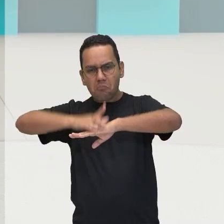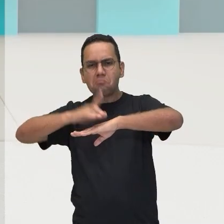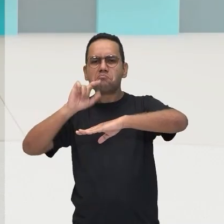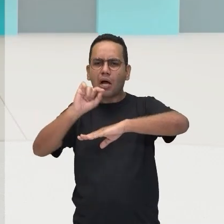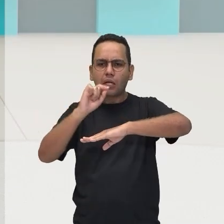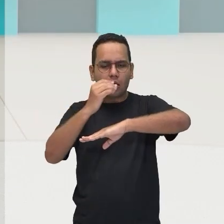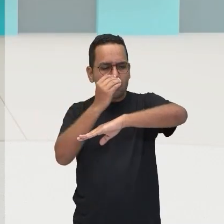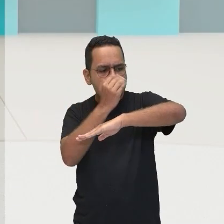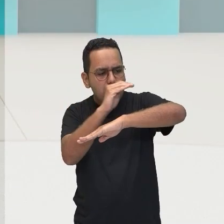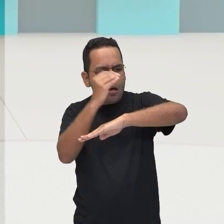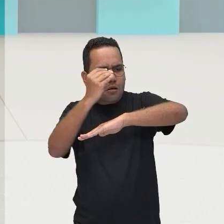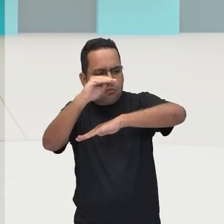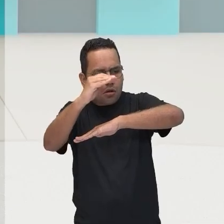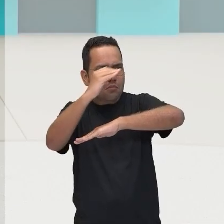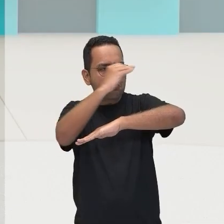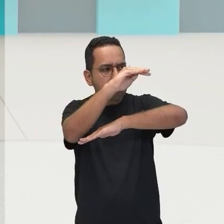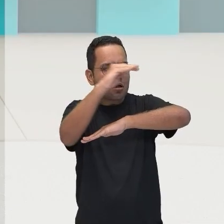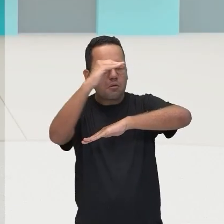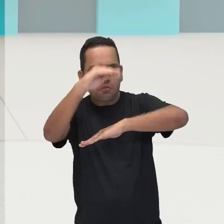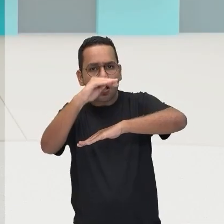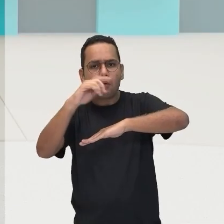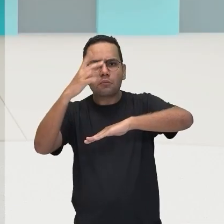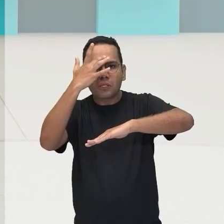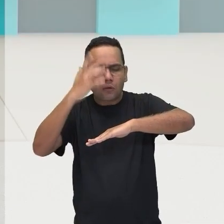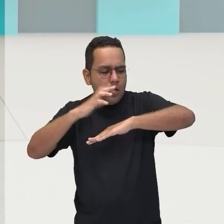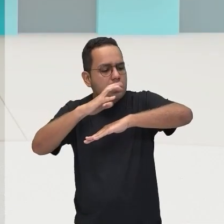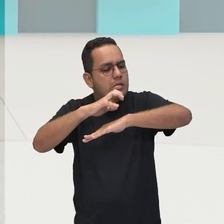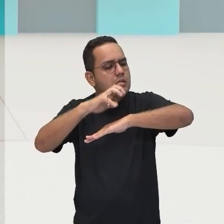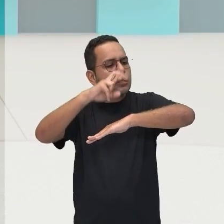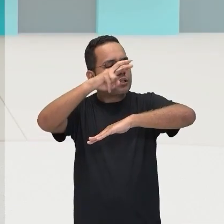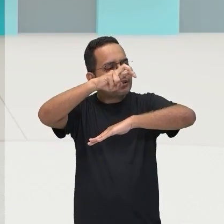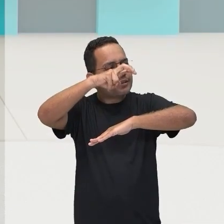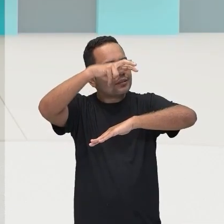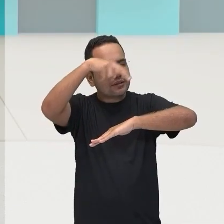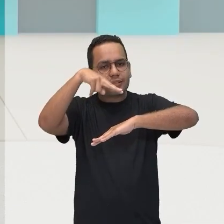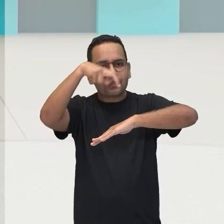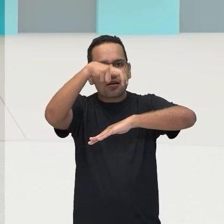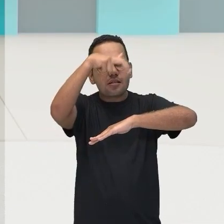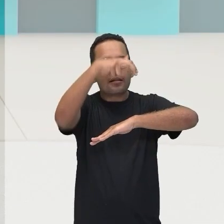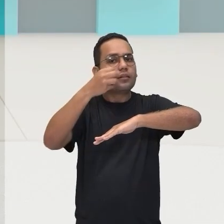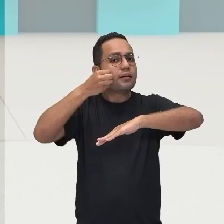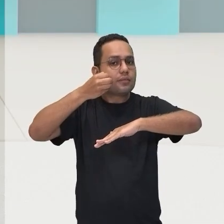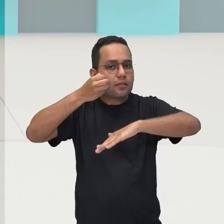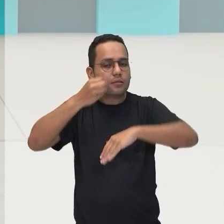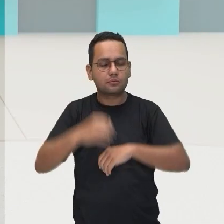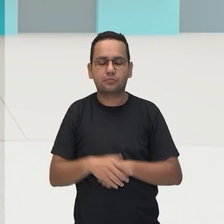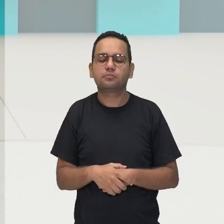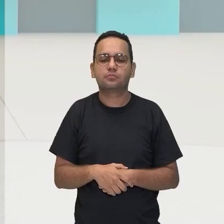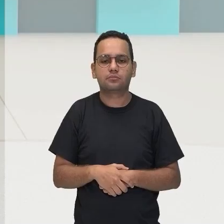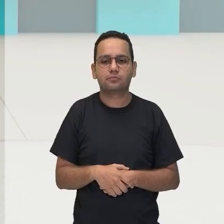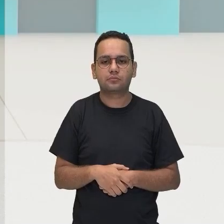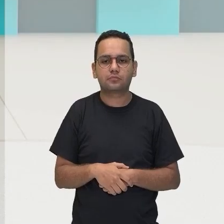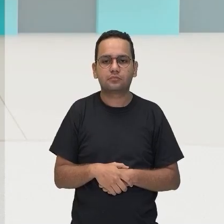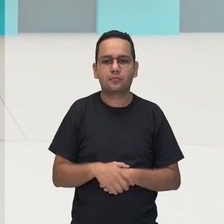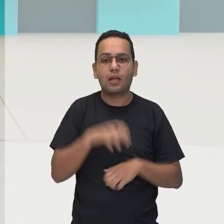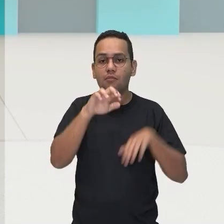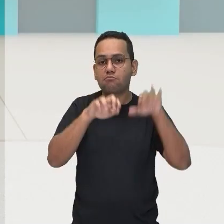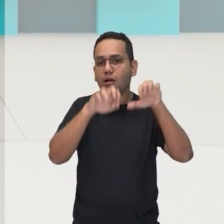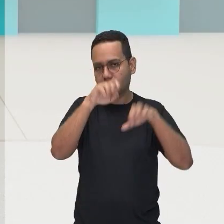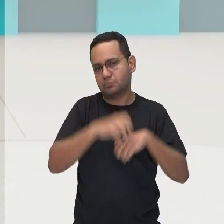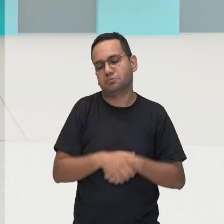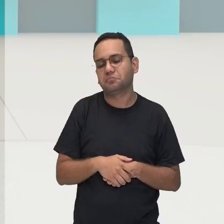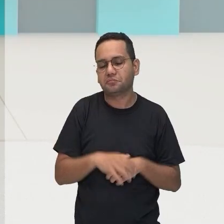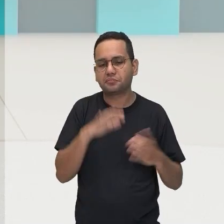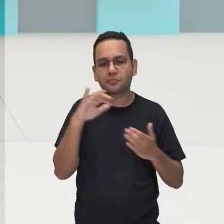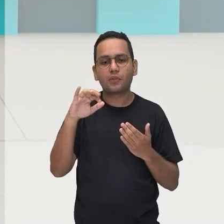para se locomover, ou seja, para chegar até o topo. E dentro da escalada nós também temos uma outra classificação,